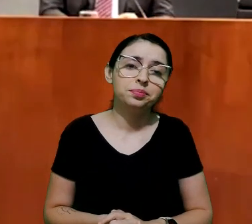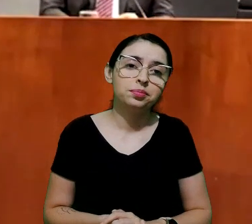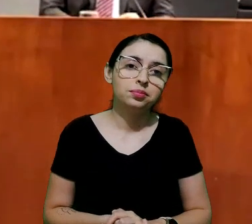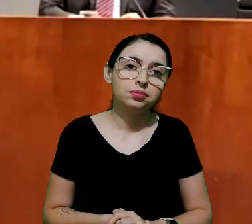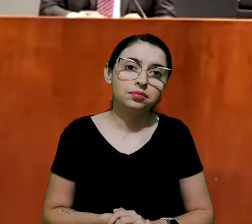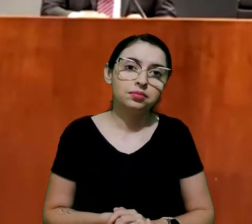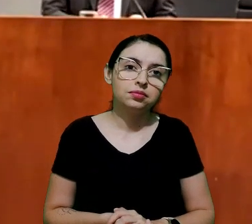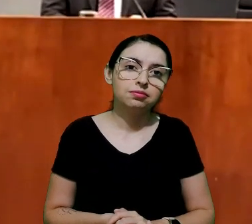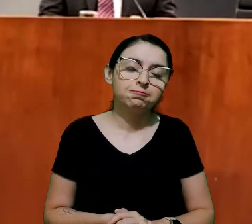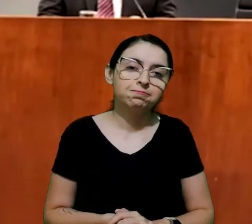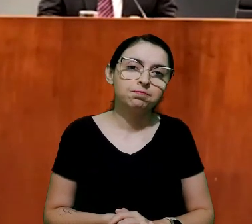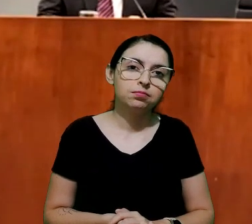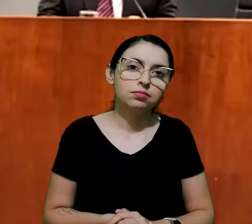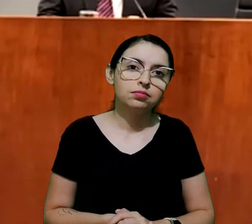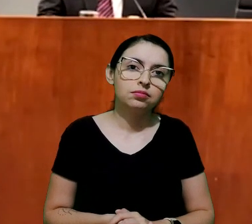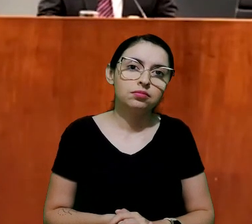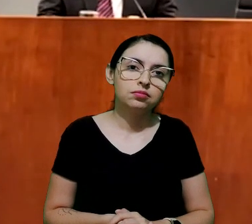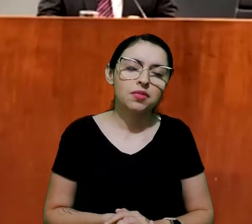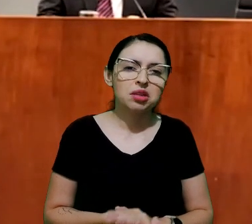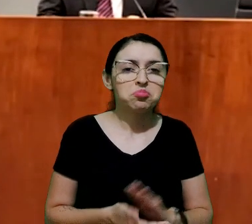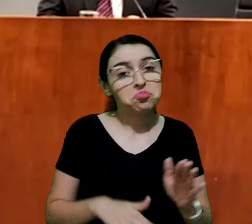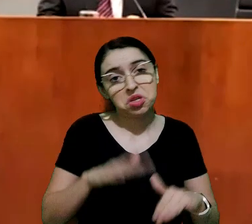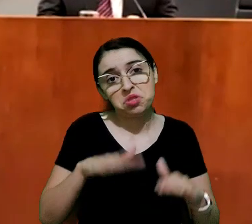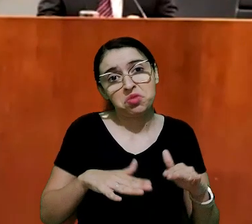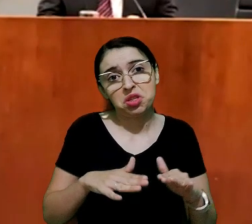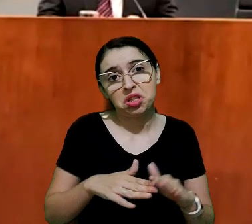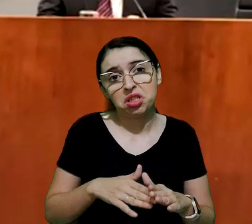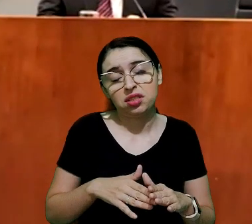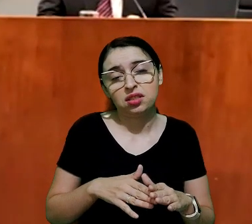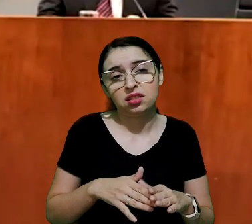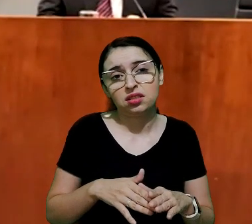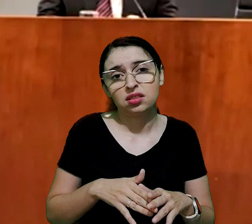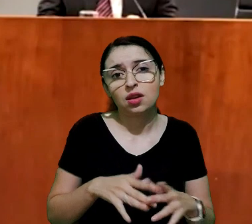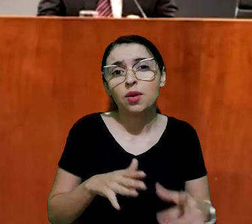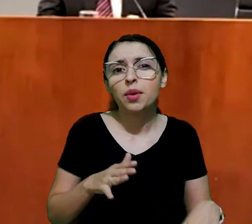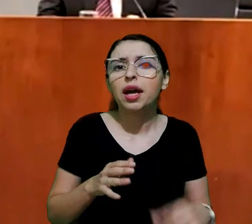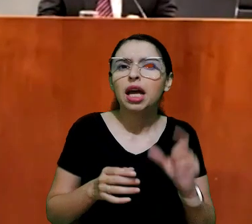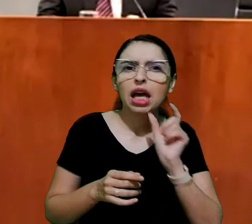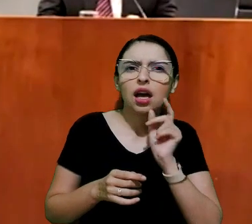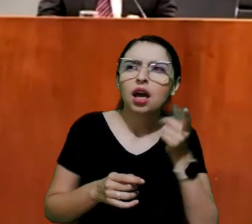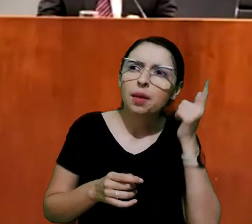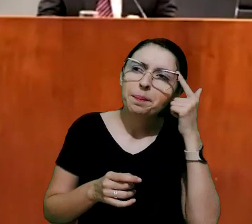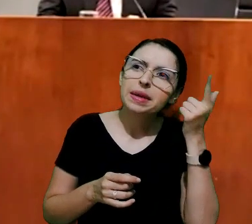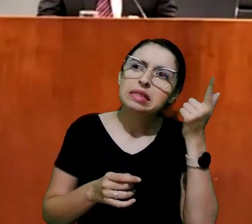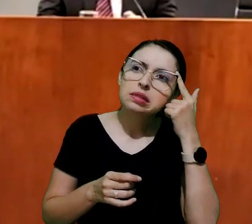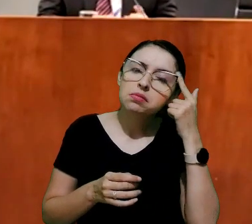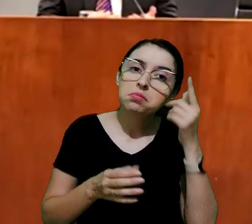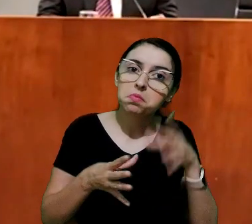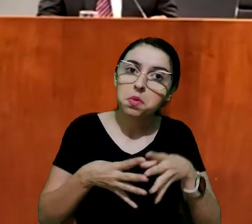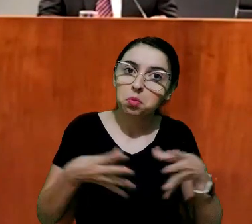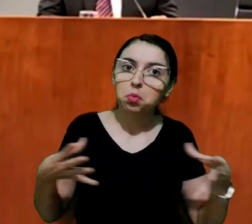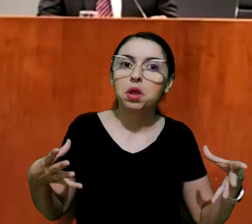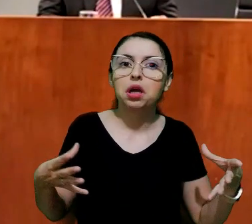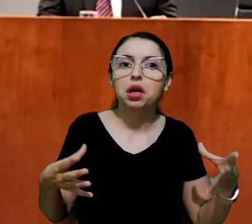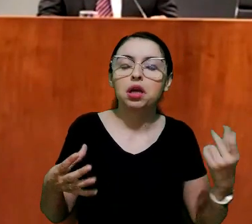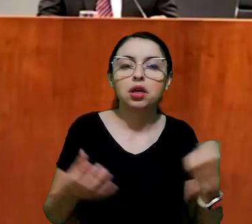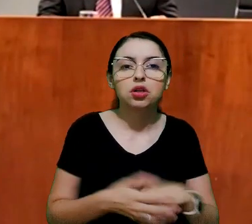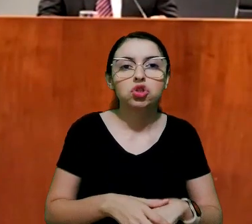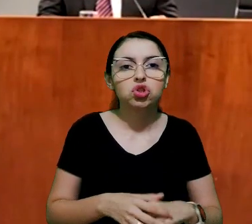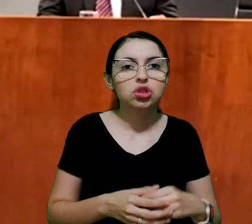Então, mais cedo ou mais tarde, alguém vai entrar com uma ação. Na hora que perceber o quanto abriu mão, vai entrar com uma